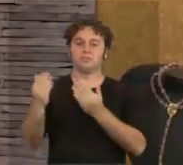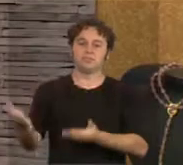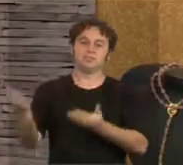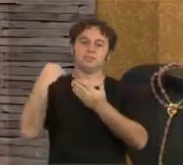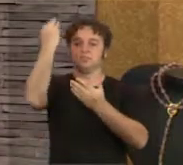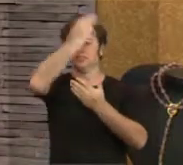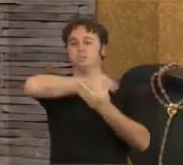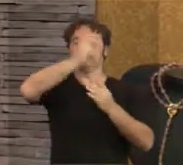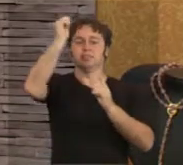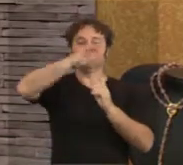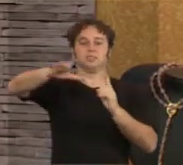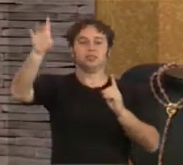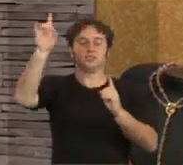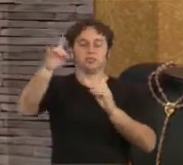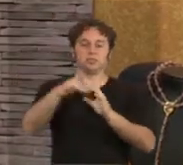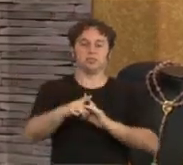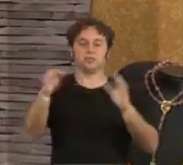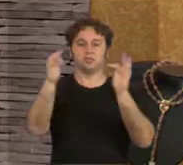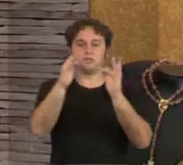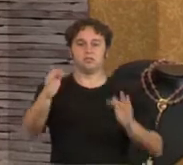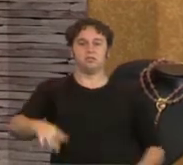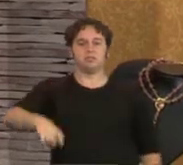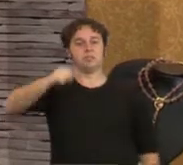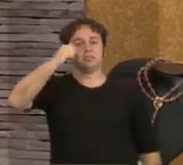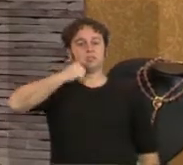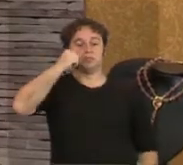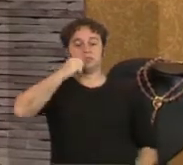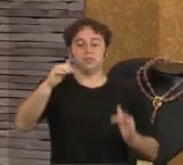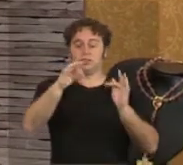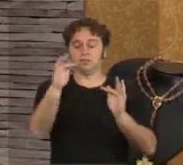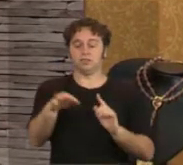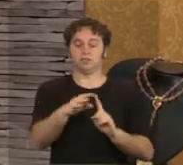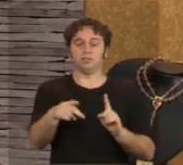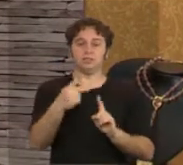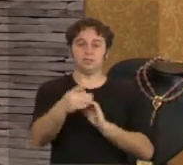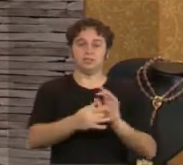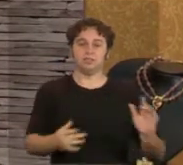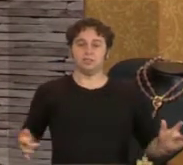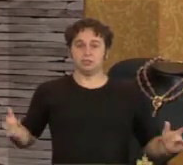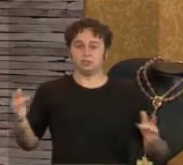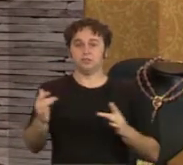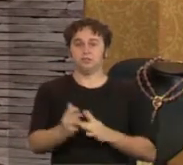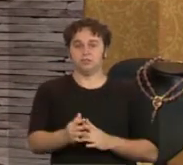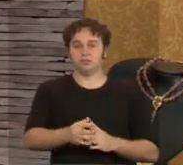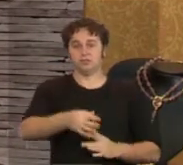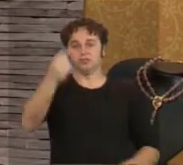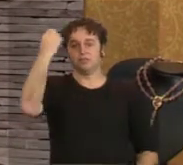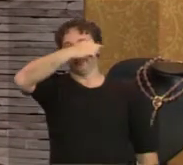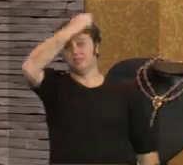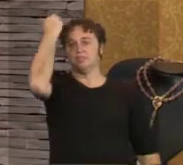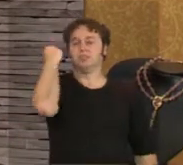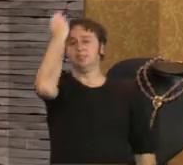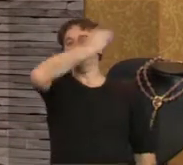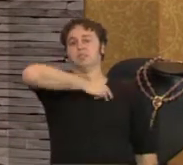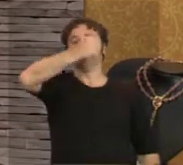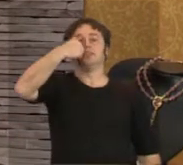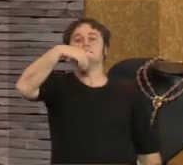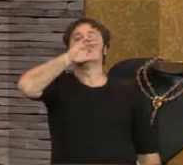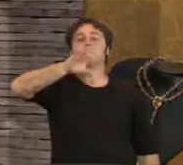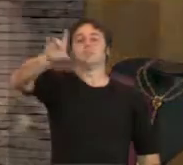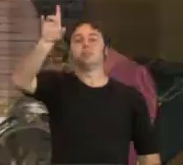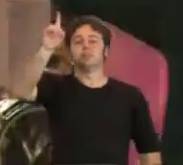Ave Maria, cheia de graça, o Senhor é convosco. Bendita sois vós entre as mulheres, e bendito é o fruto do vosso ventre,